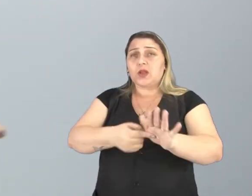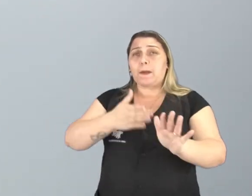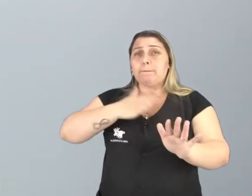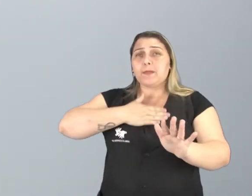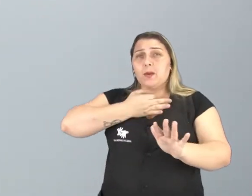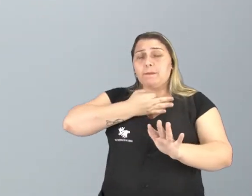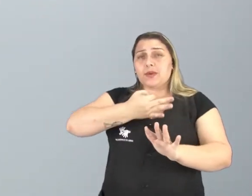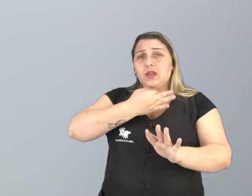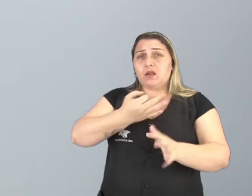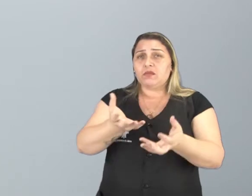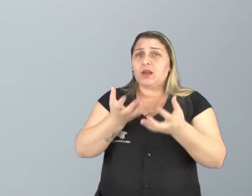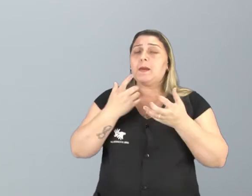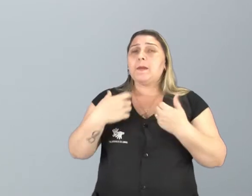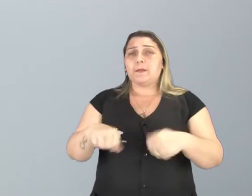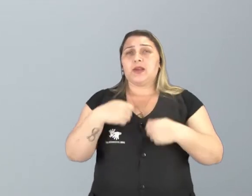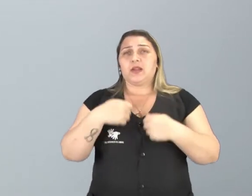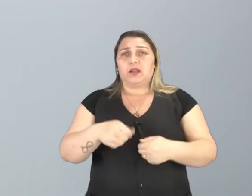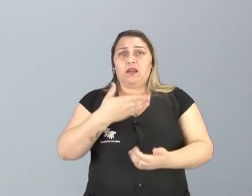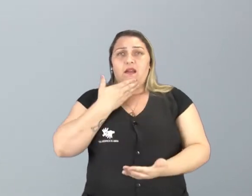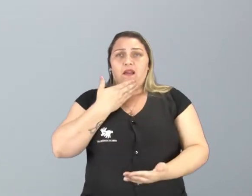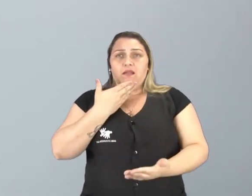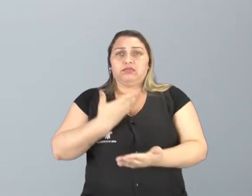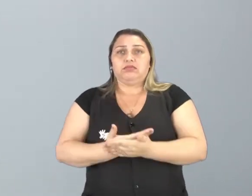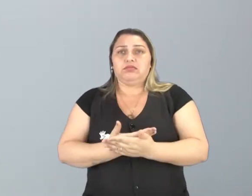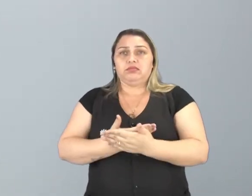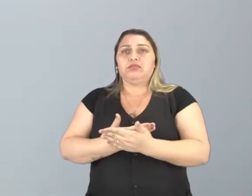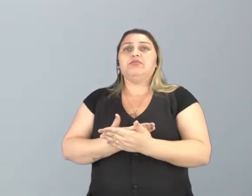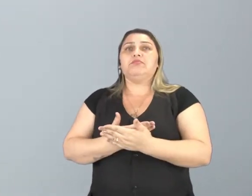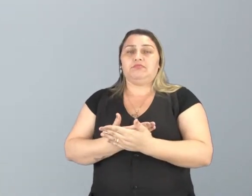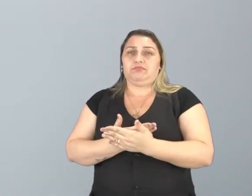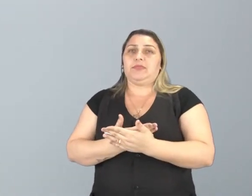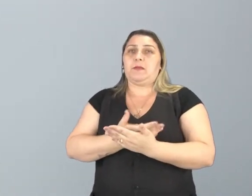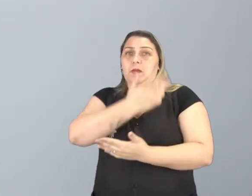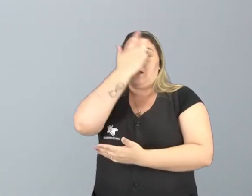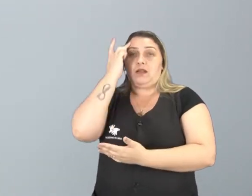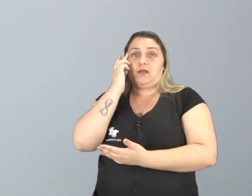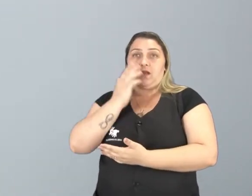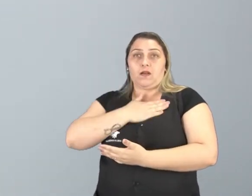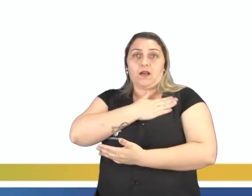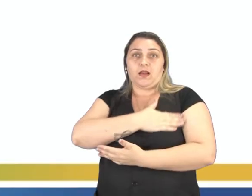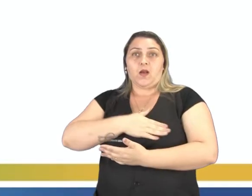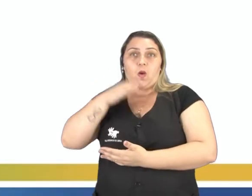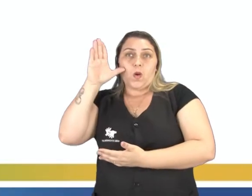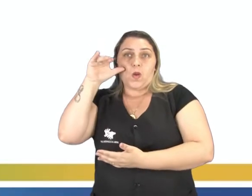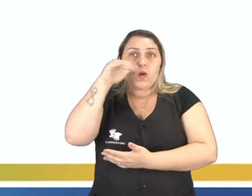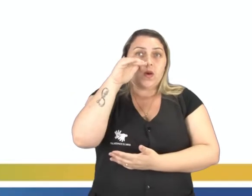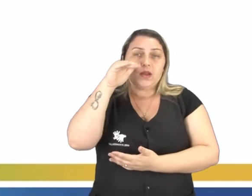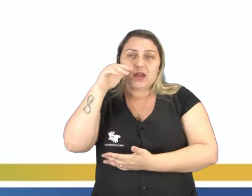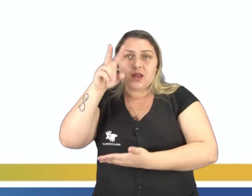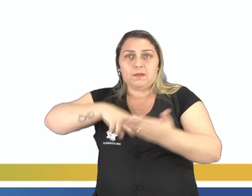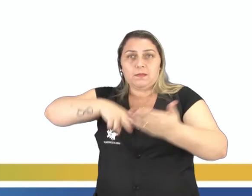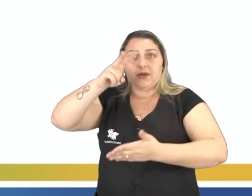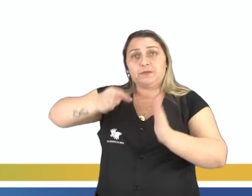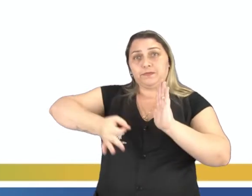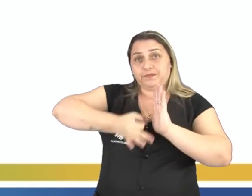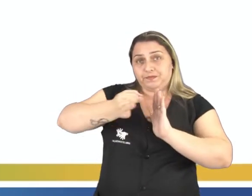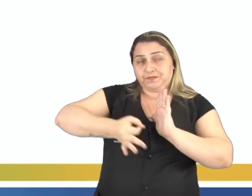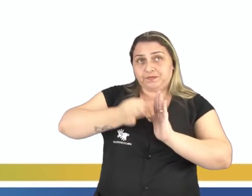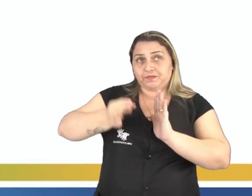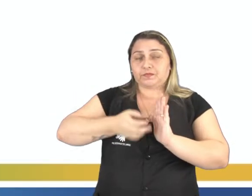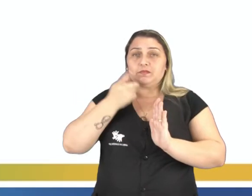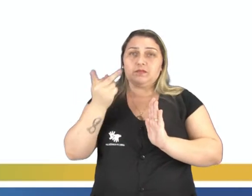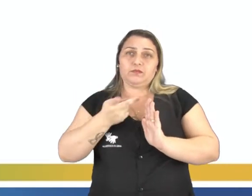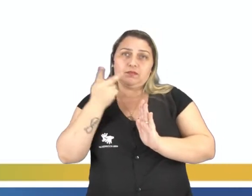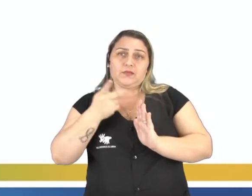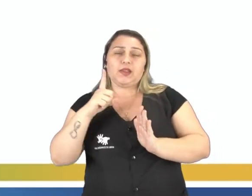um tema impactante para que ele fique interessado. Então, vejamos. O artigo de opinião, como eu falei, ele tem várias